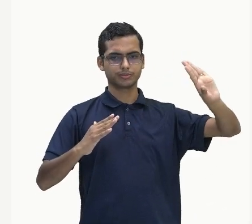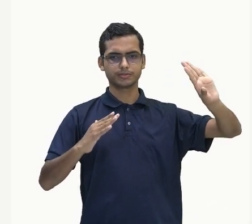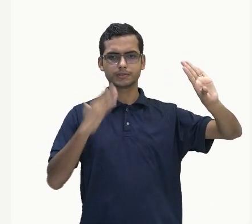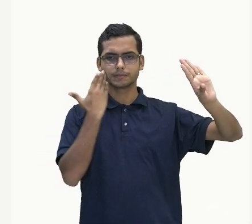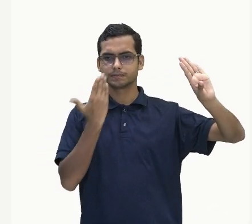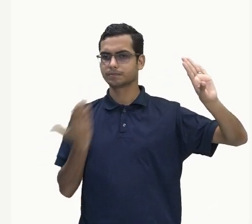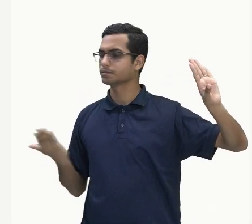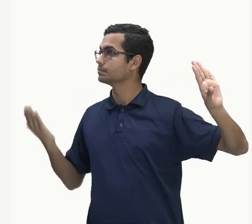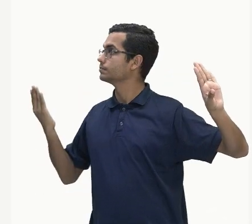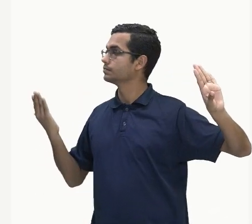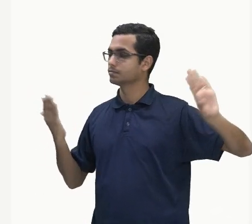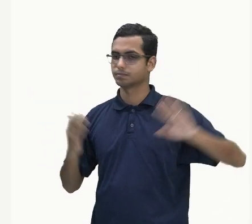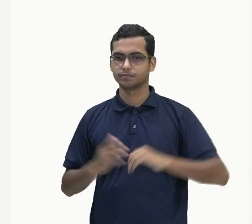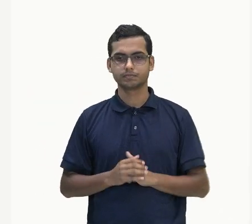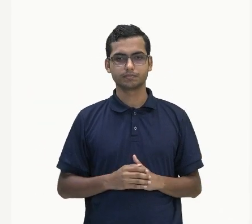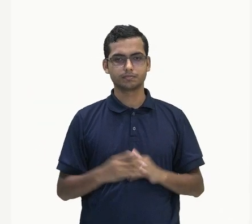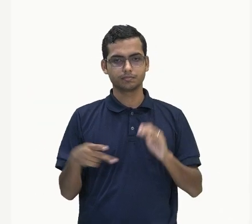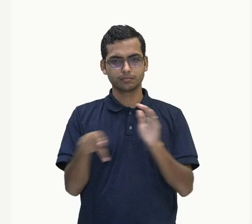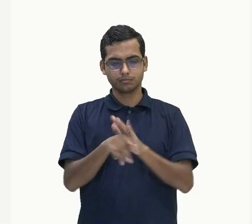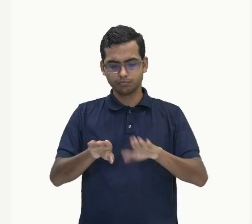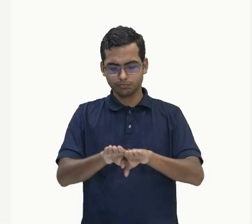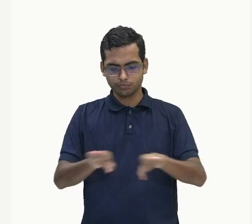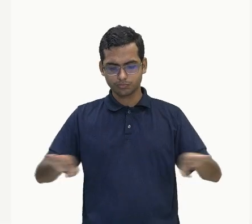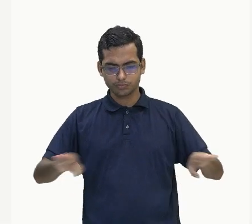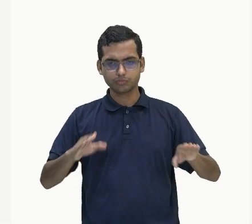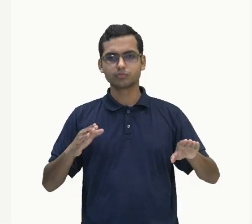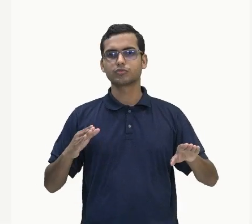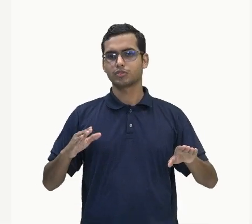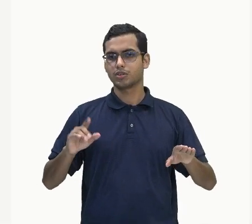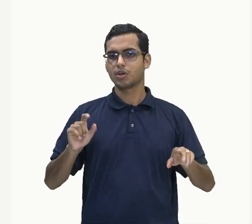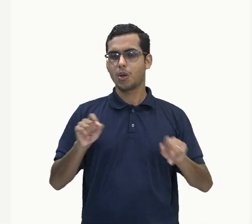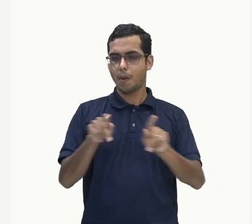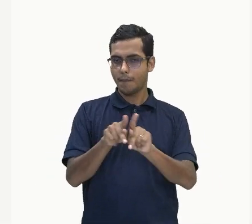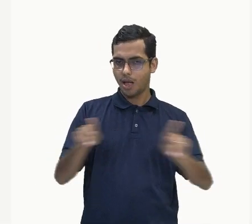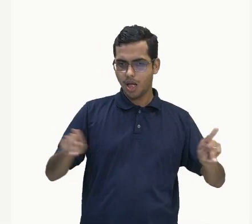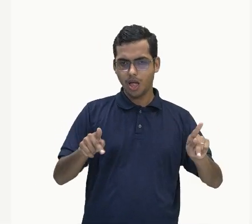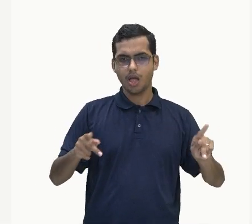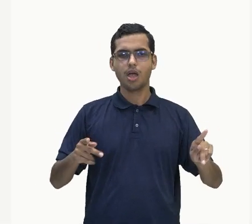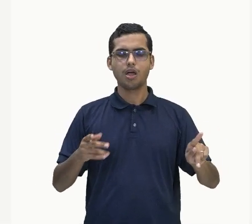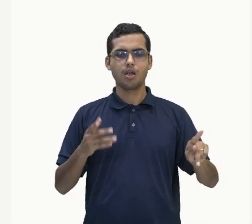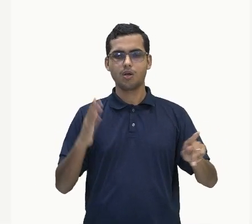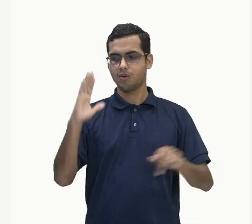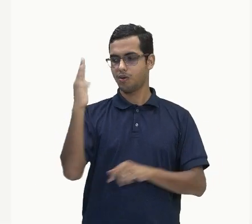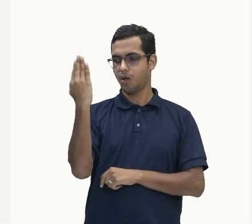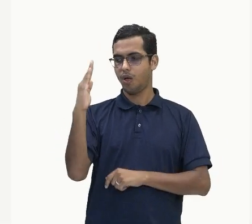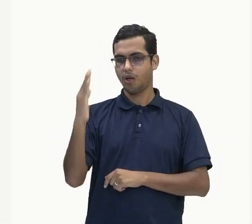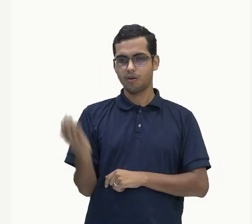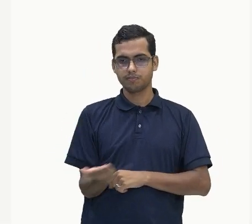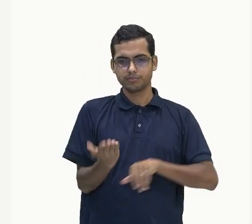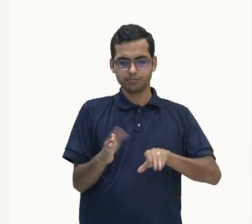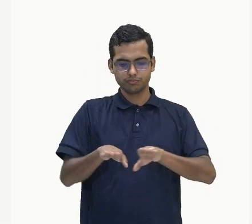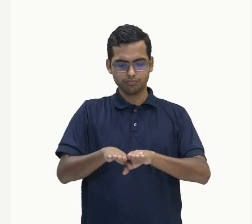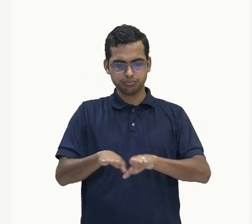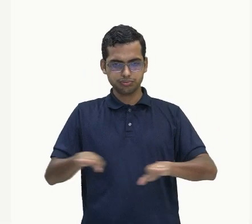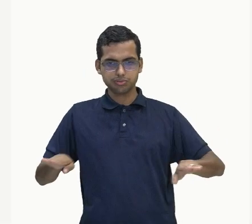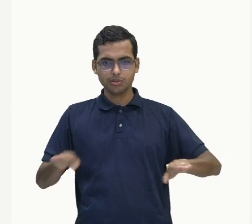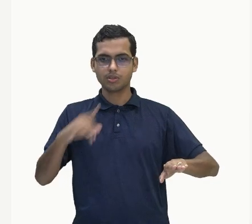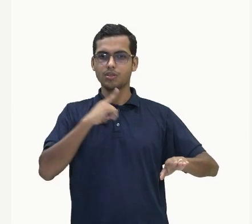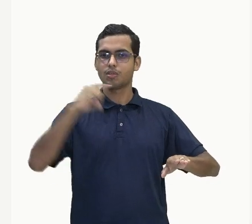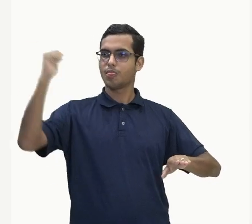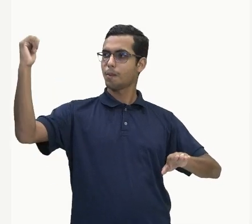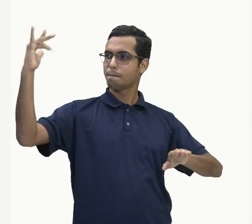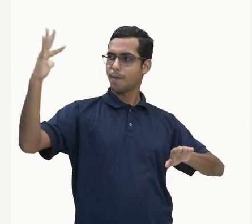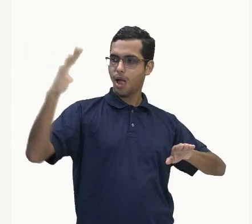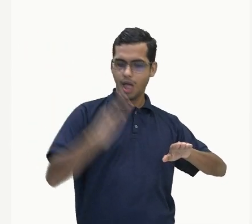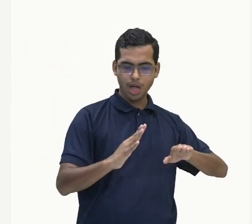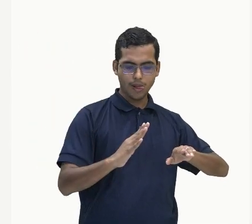que no caso é o espelho. E aí nós temos a luz que está sendo refletida. Então, nessa